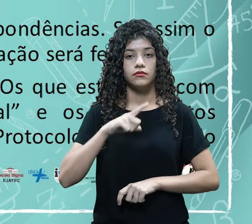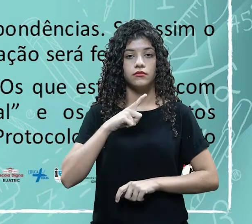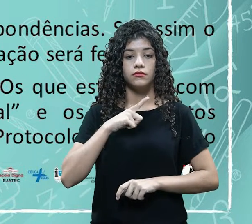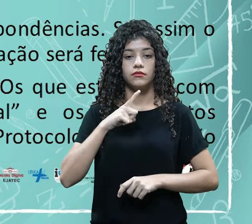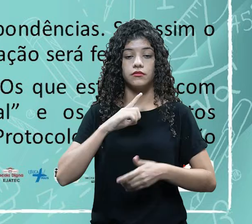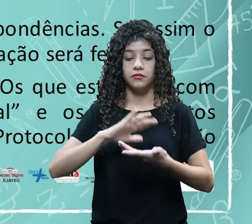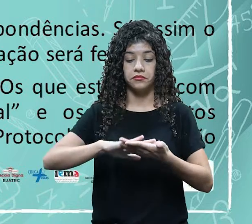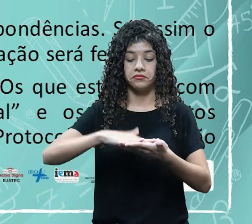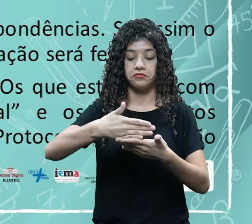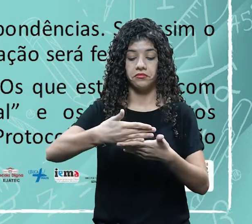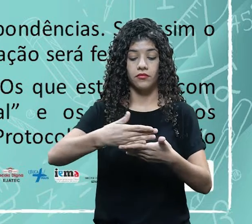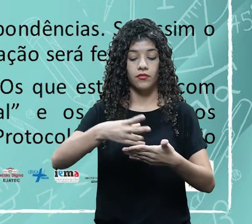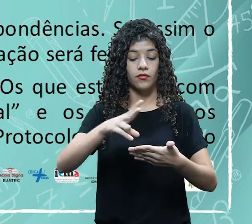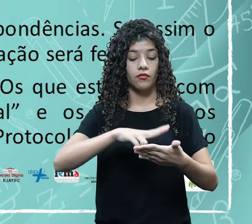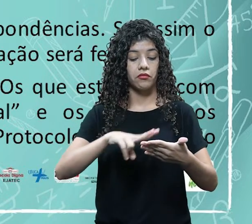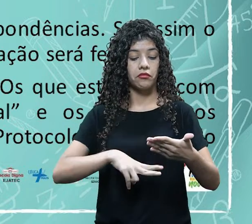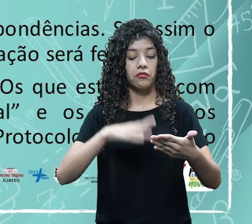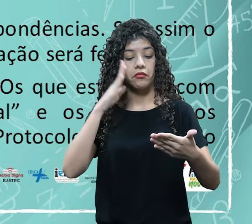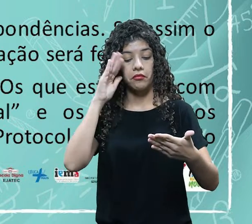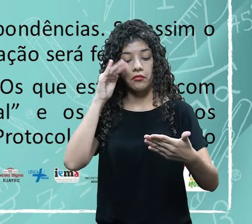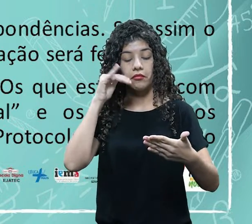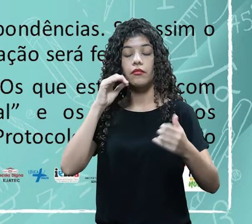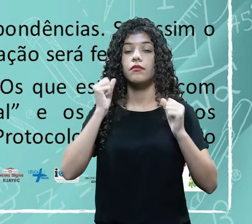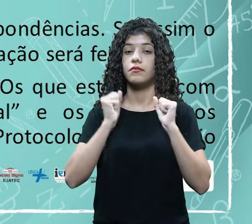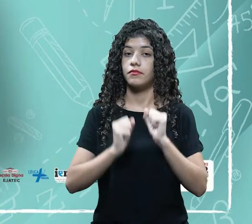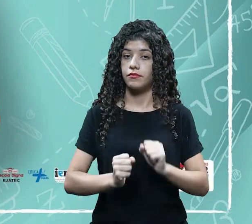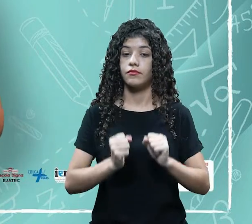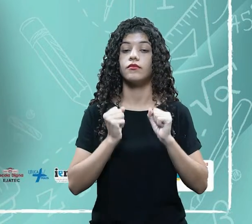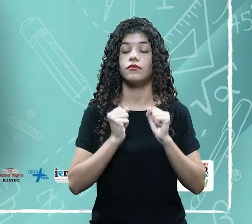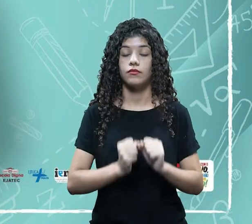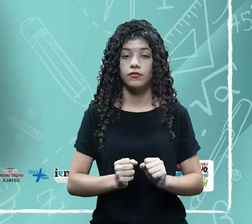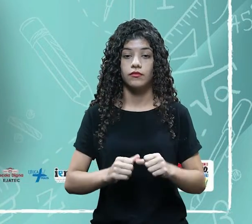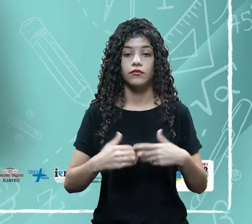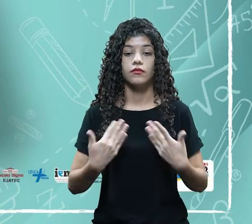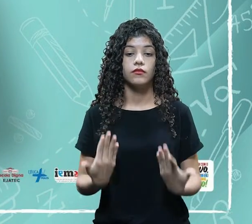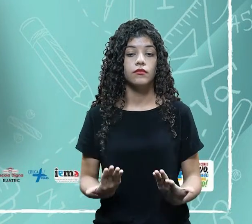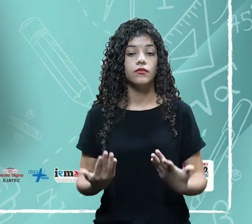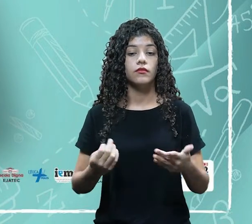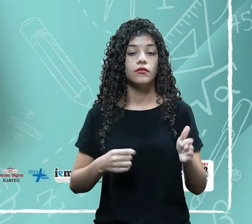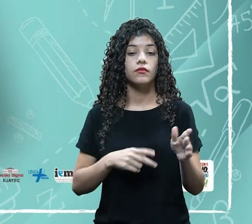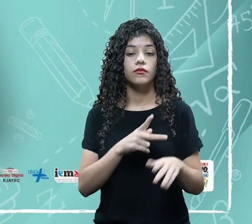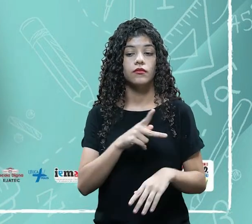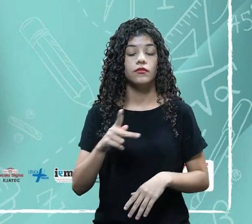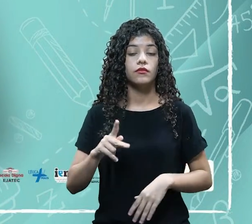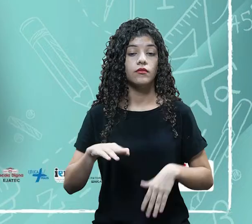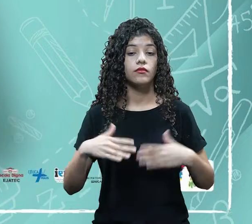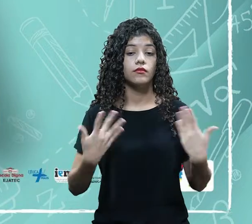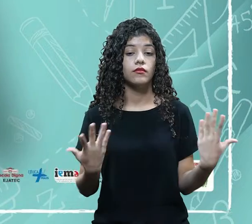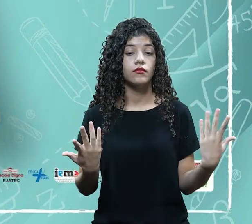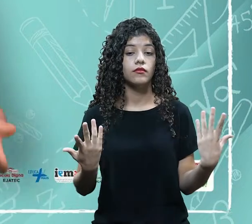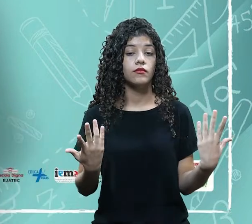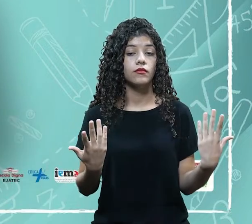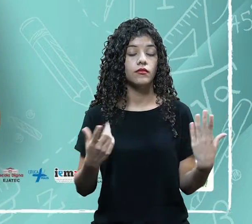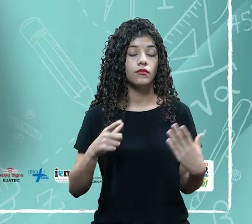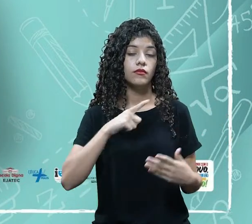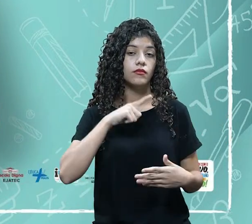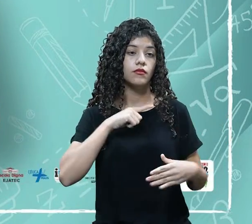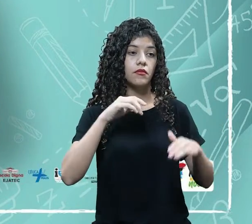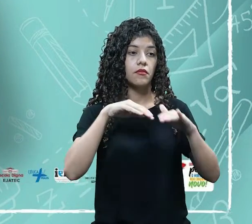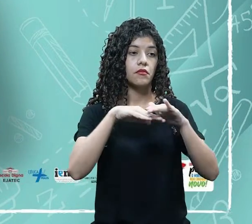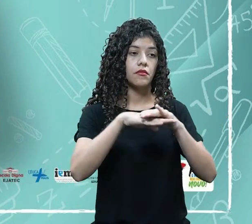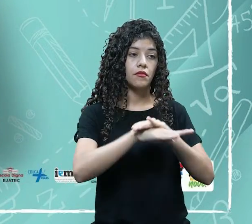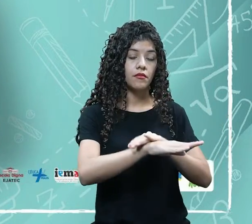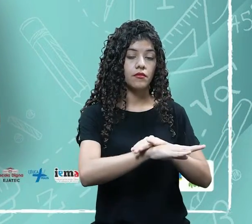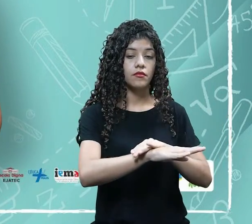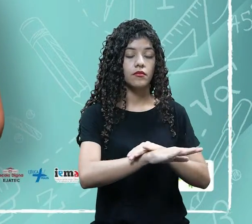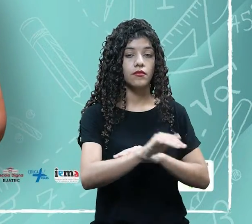para abrir as correspondências, antes que vocês me perguntem, tá bom? Então, professor, como é que eu vou saber qual é o assunto se vem no envelope?